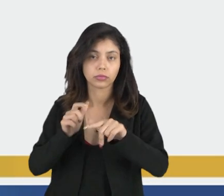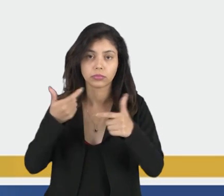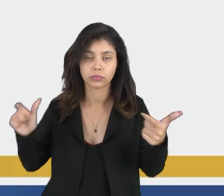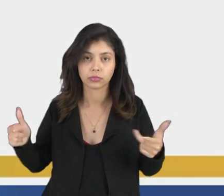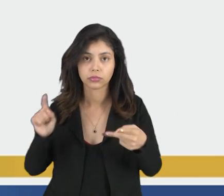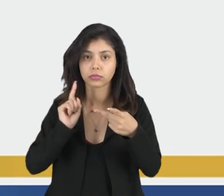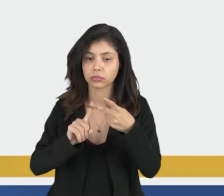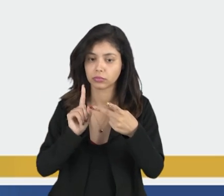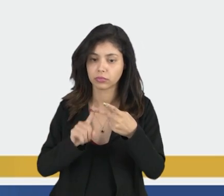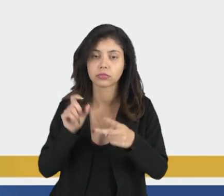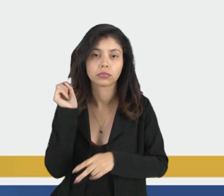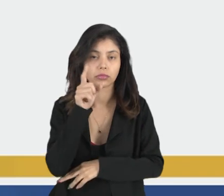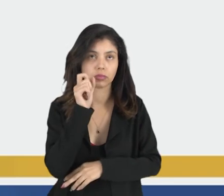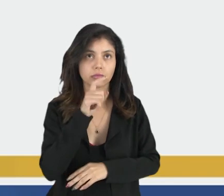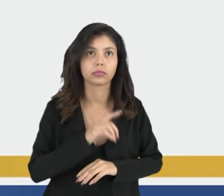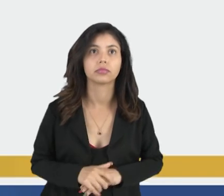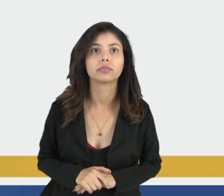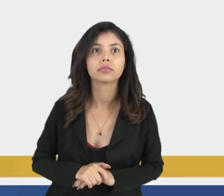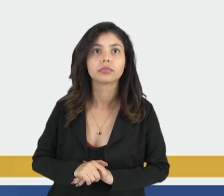maior e a área azul.